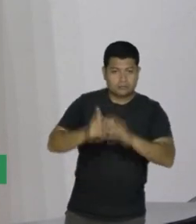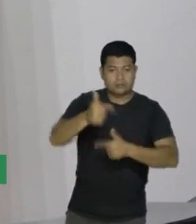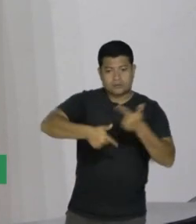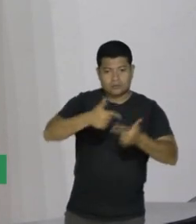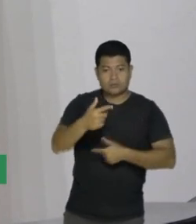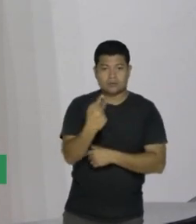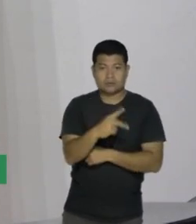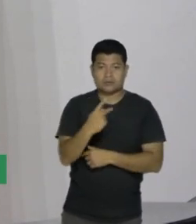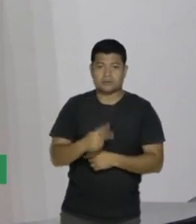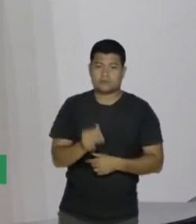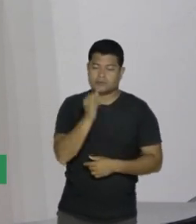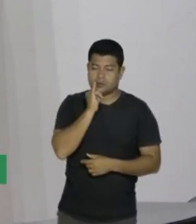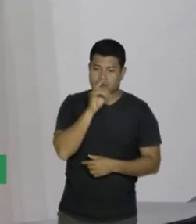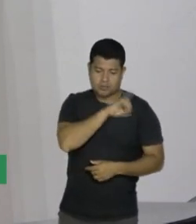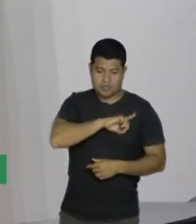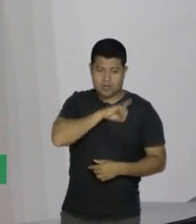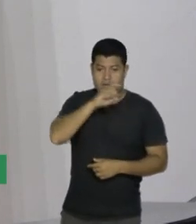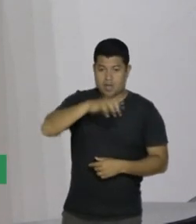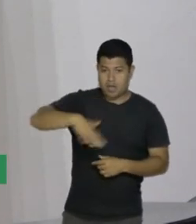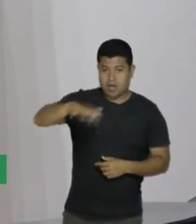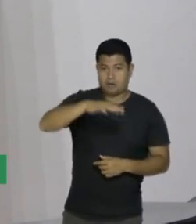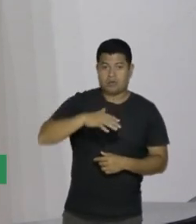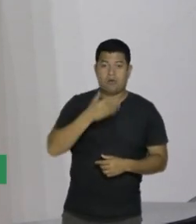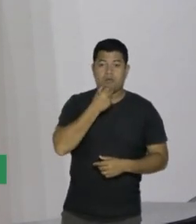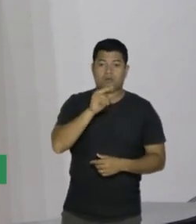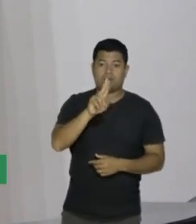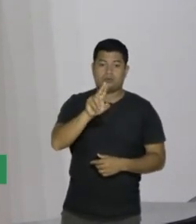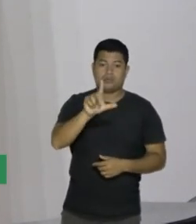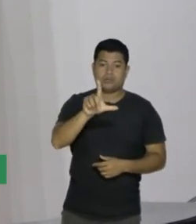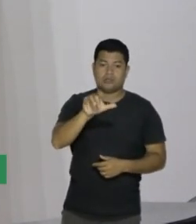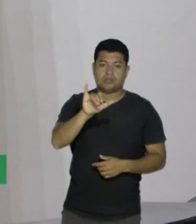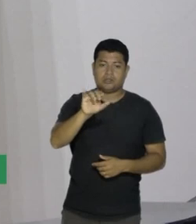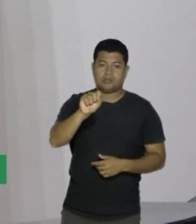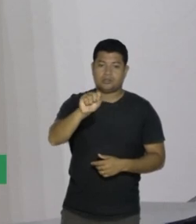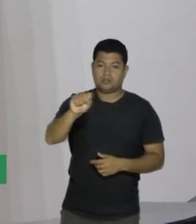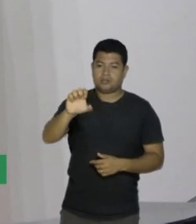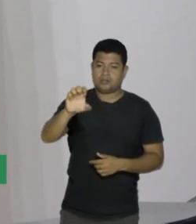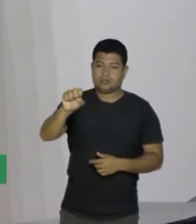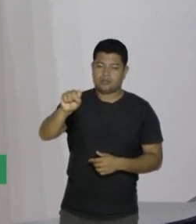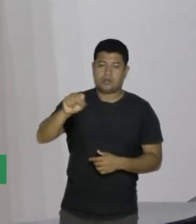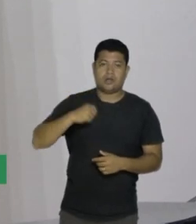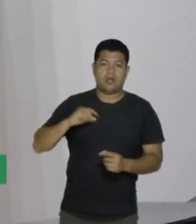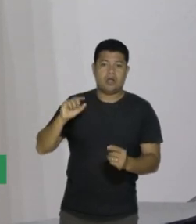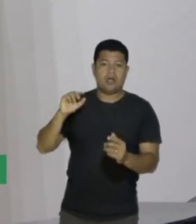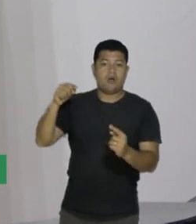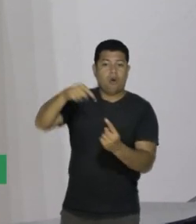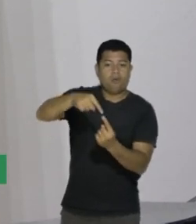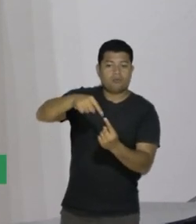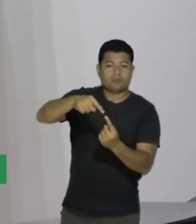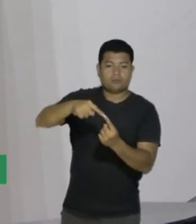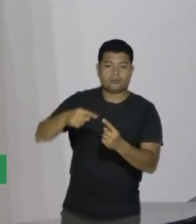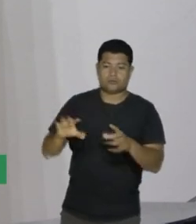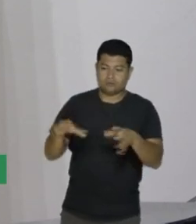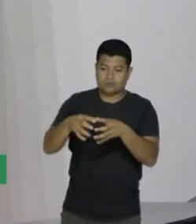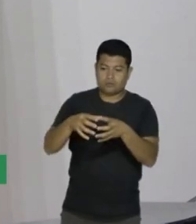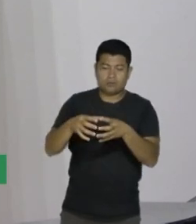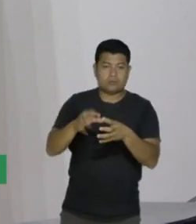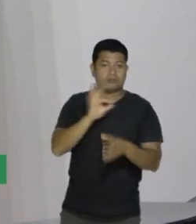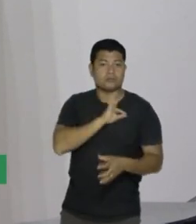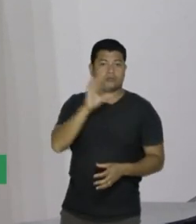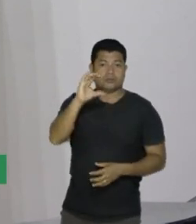do nosso delegado geral Doutor Luiz Gabriel o propósito da Corporação é ser a melhor polícia